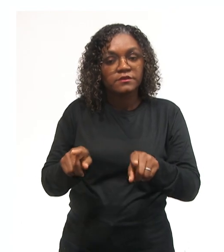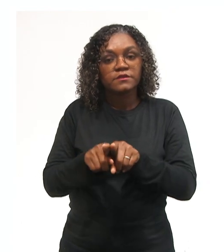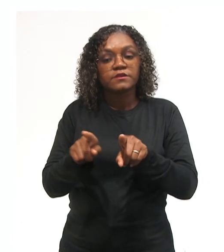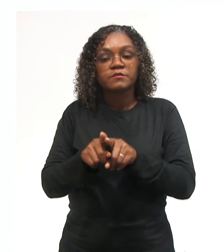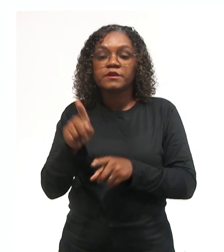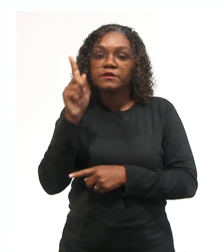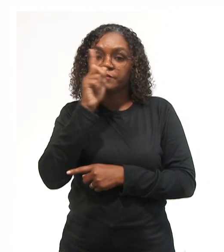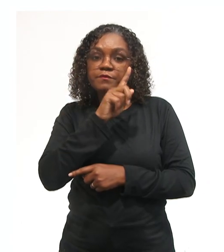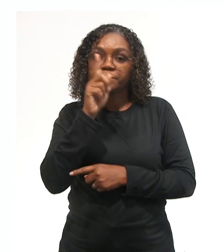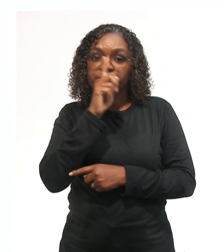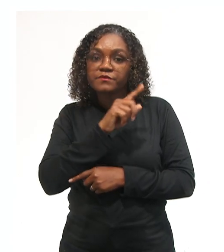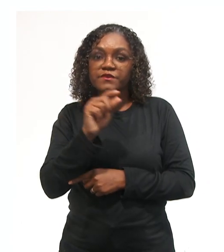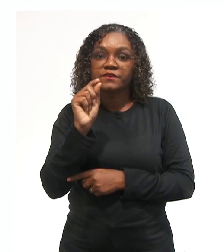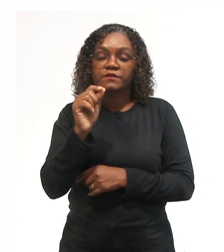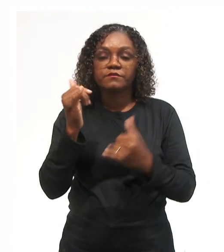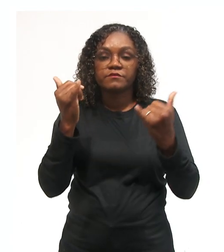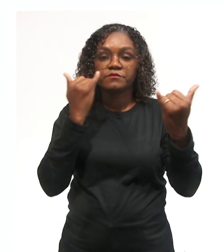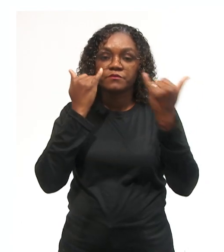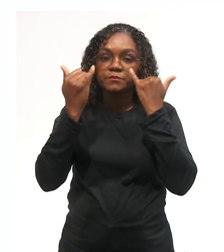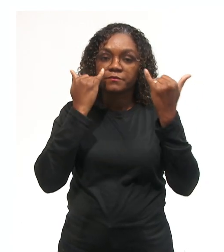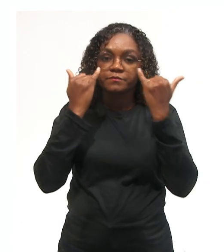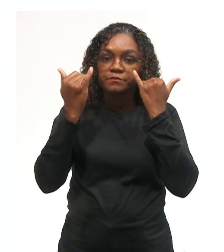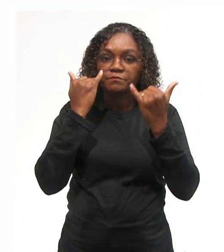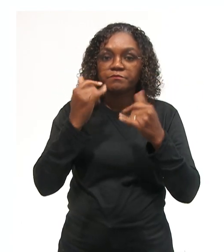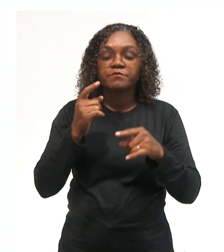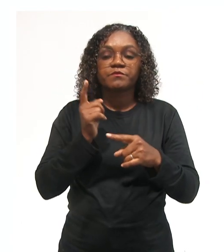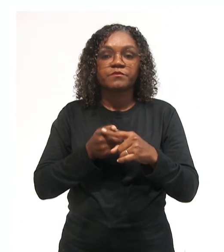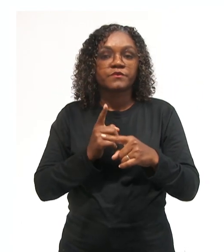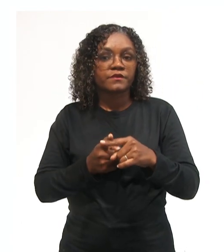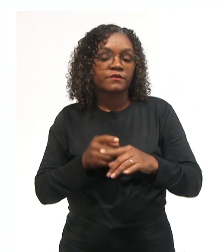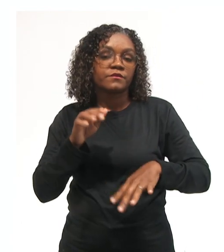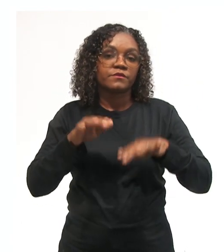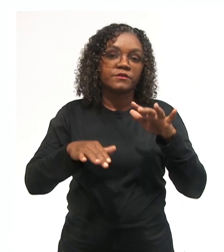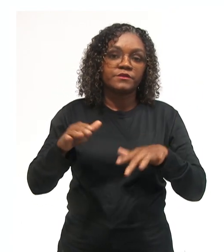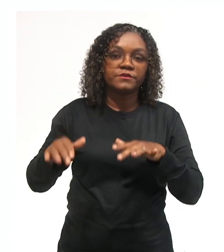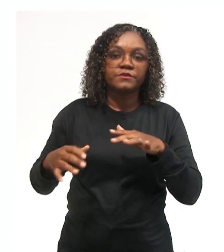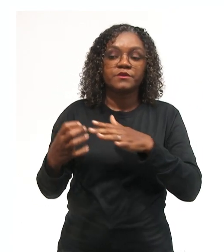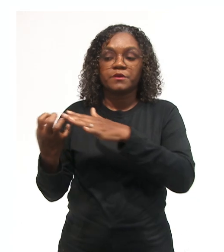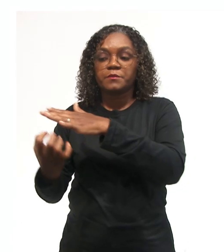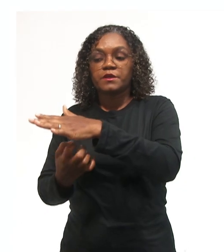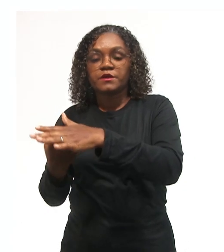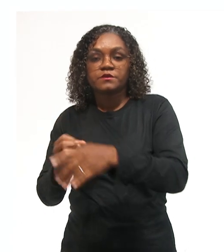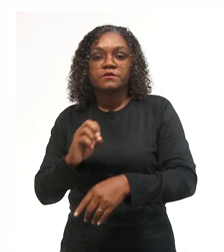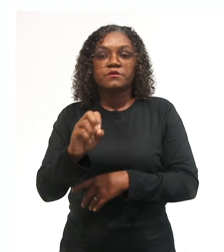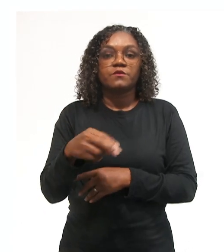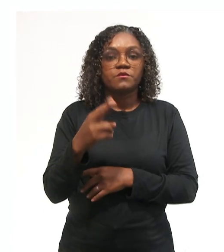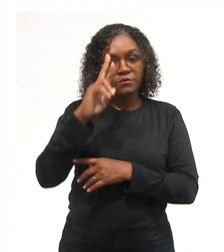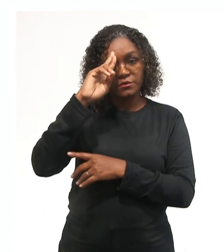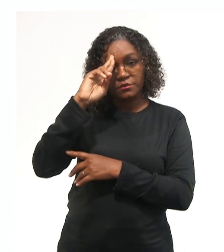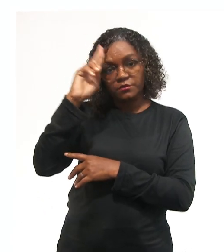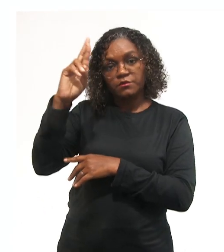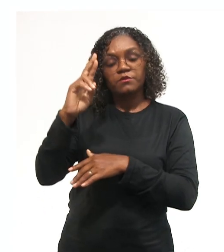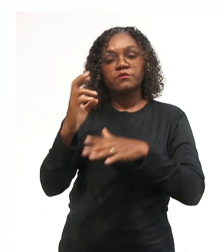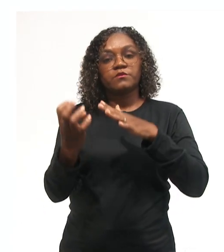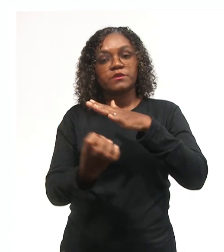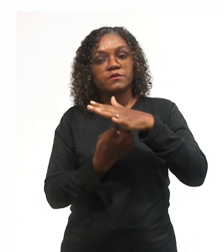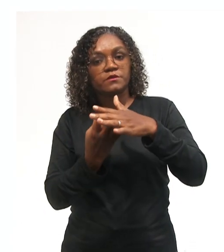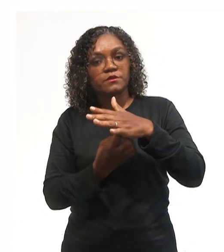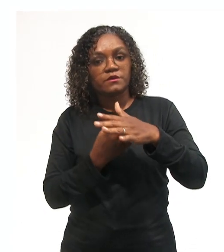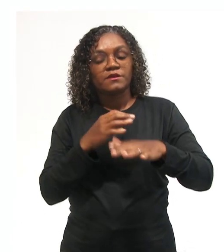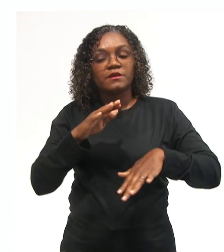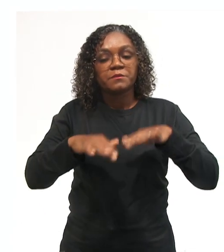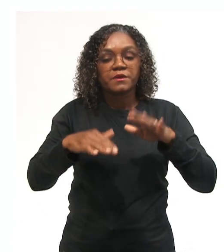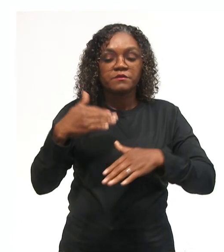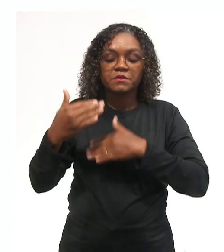falhas de informação. Então, muitas das vezes, empresários, empresas, eles, no desenvolvimento de seus negócios, deixam que algumas